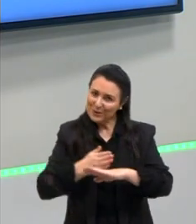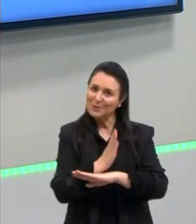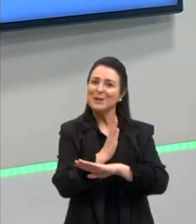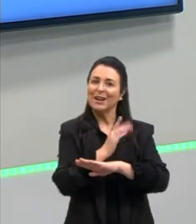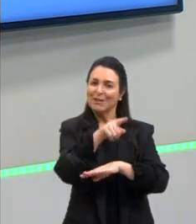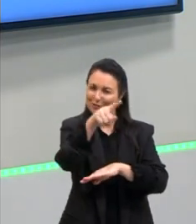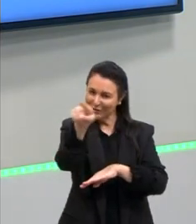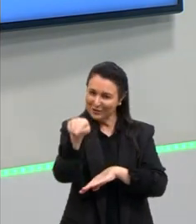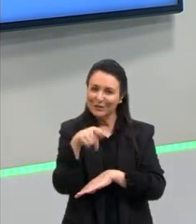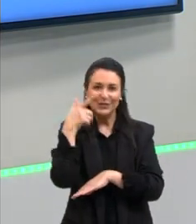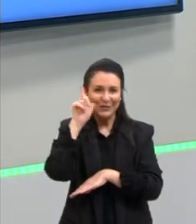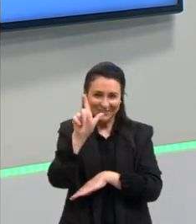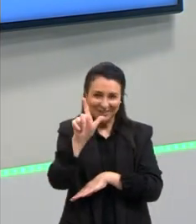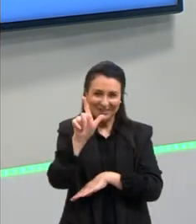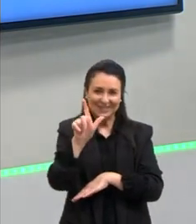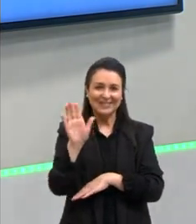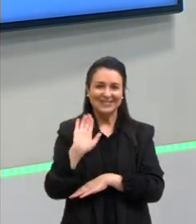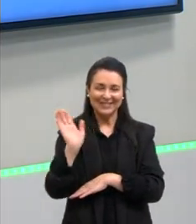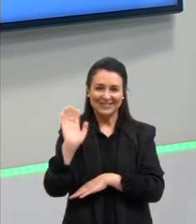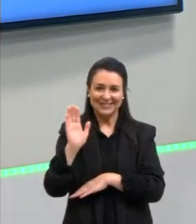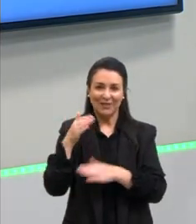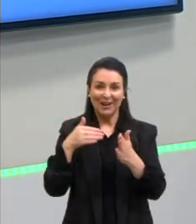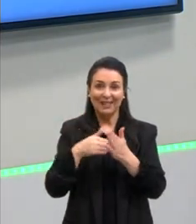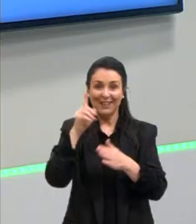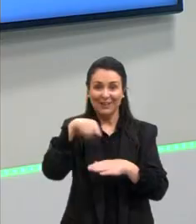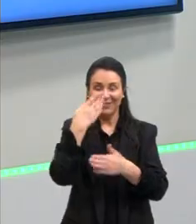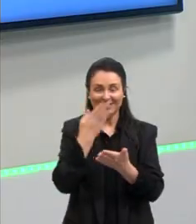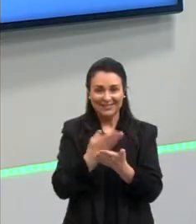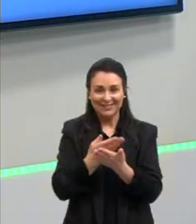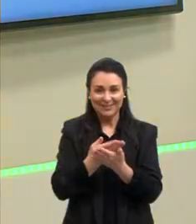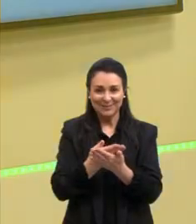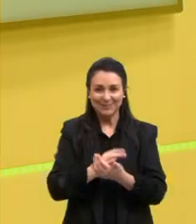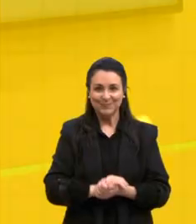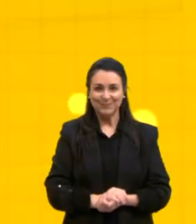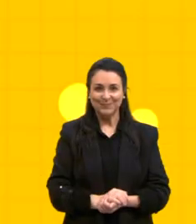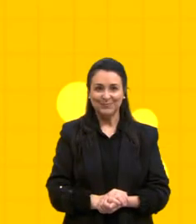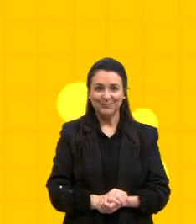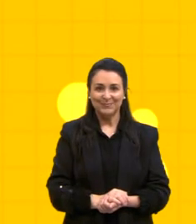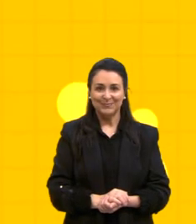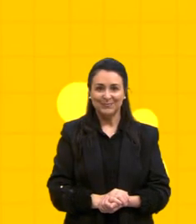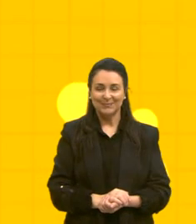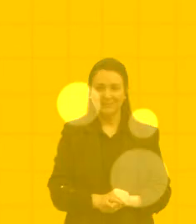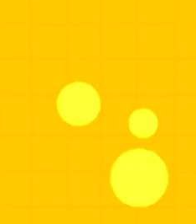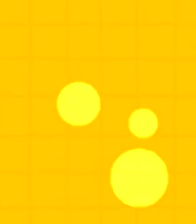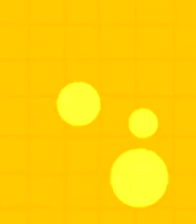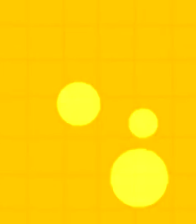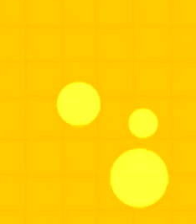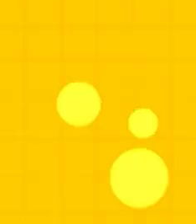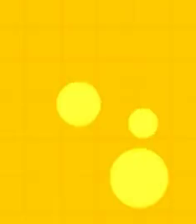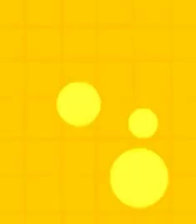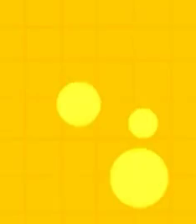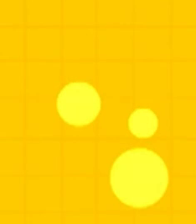passar vocês vão conseguir Tudo bem pessoal tchau tchau então até a próxima aula E aí